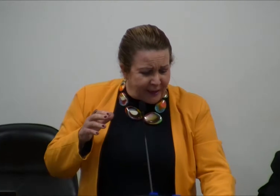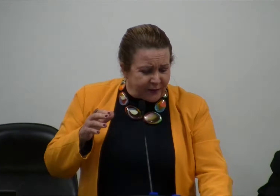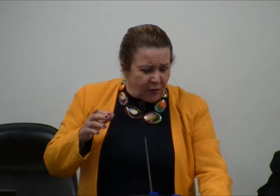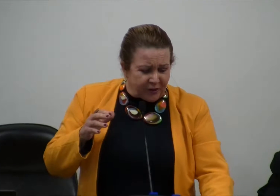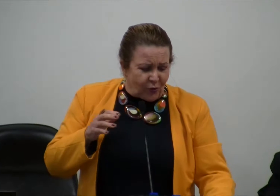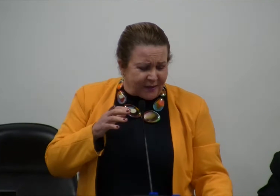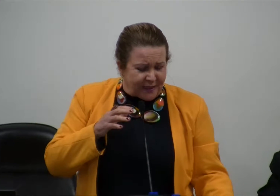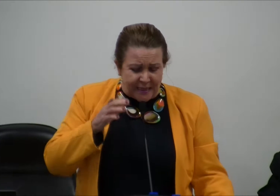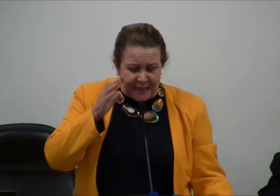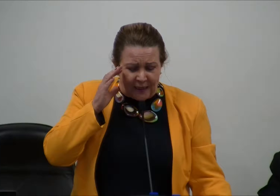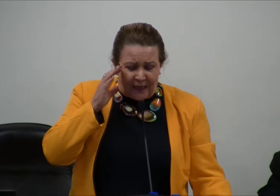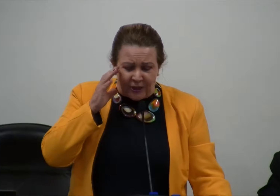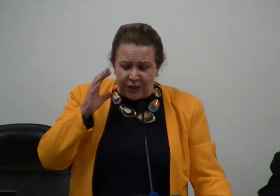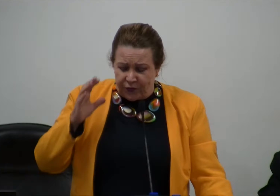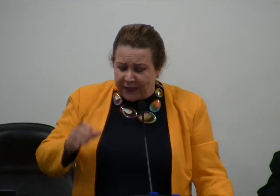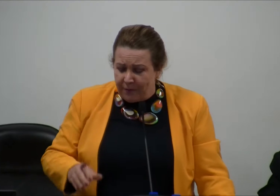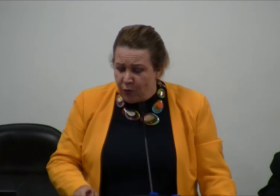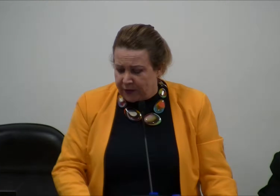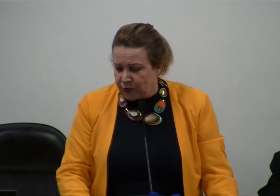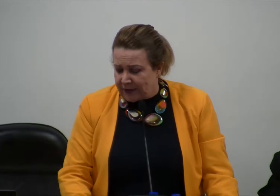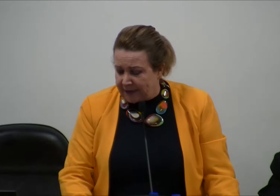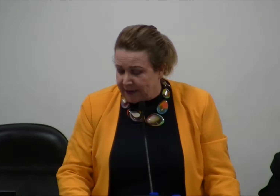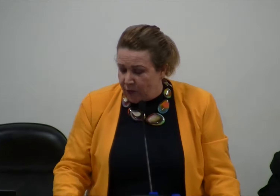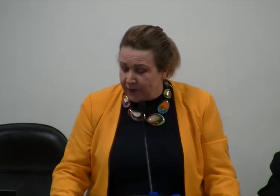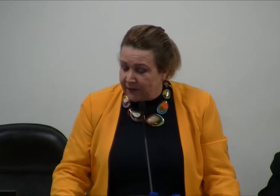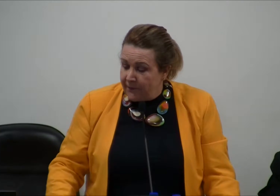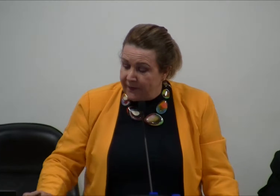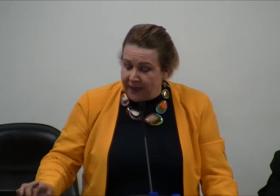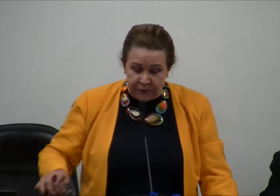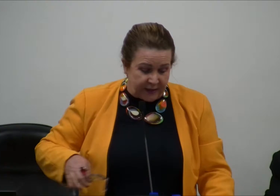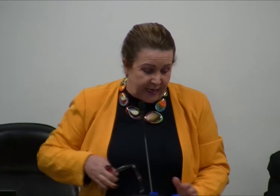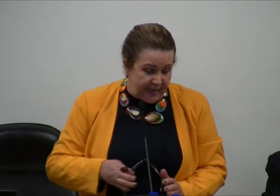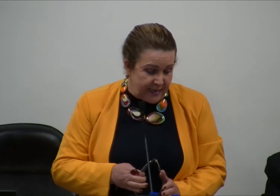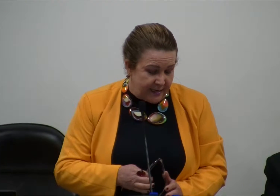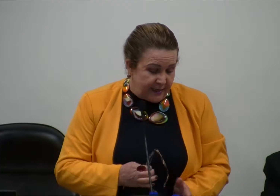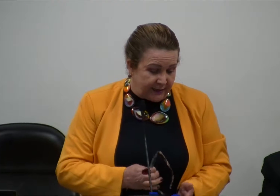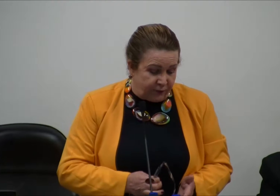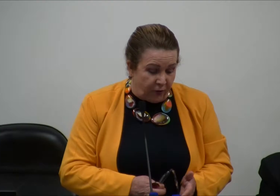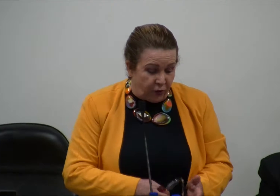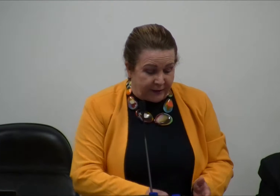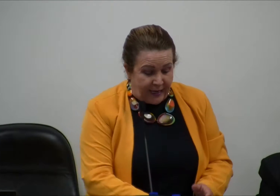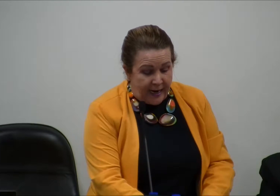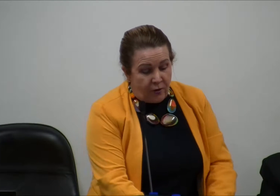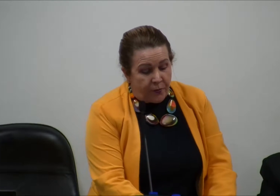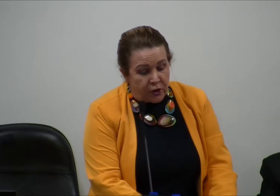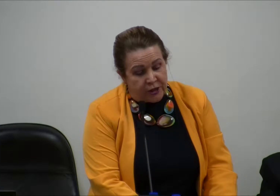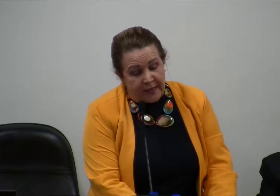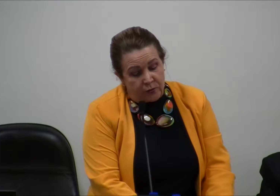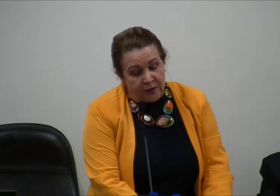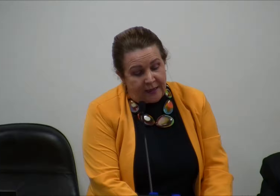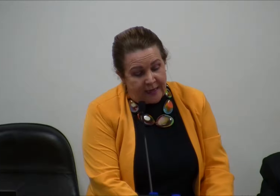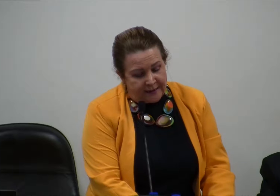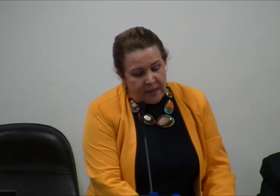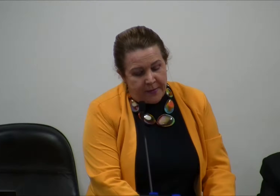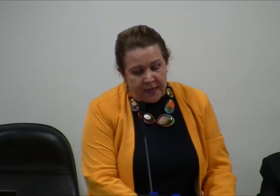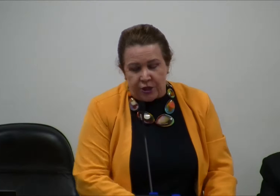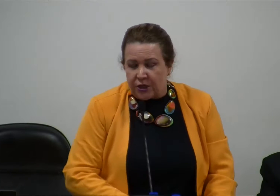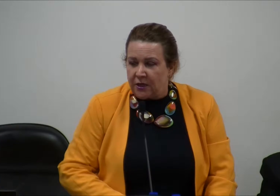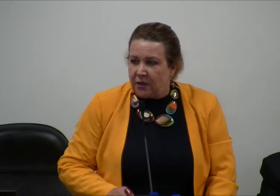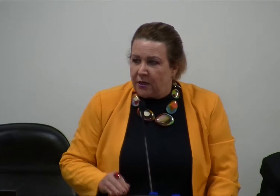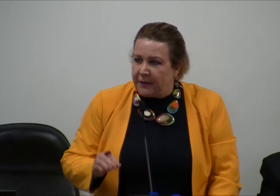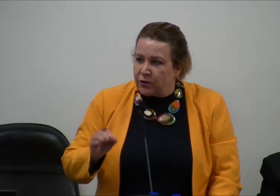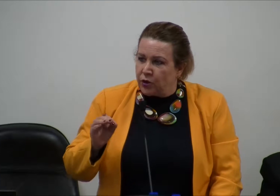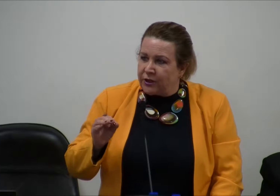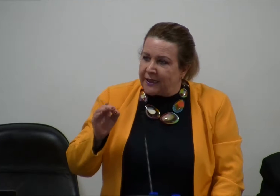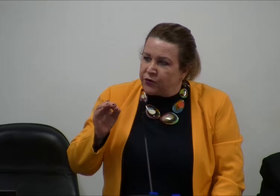sabe? Então, tem umas coisas assim que a gente fica muito assustado. Então, não sei se vou votar o projeto que ele tem em